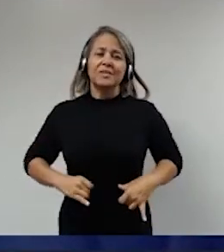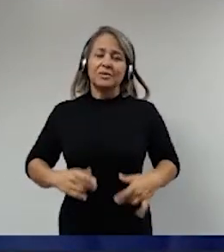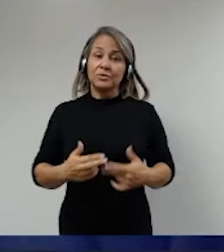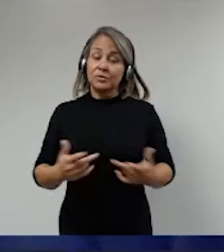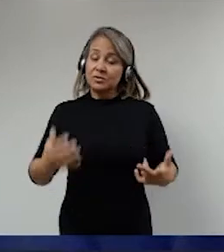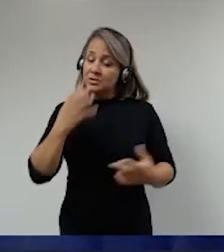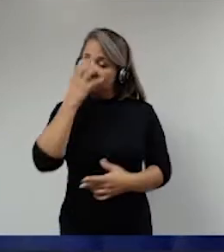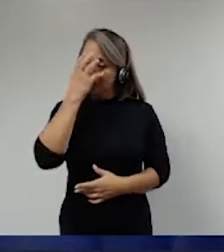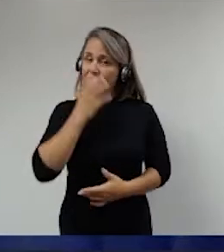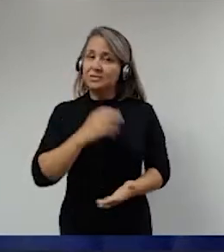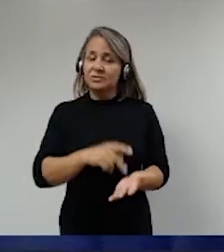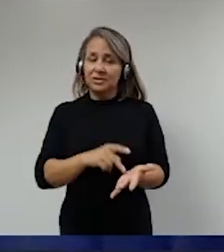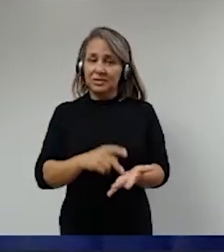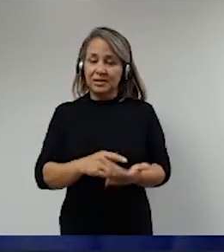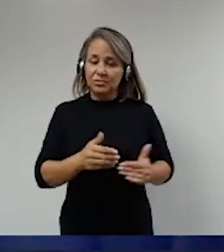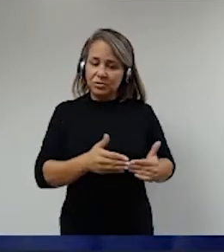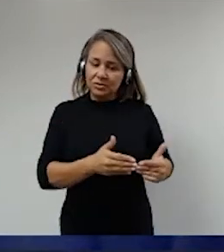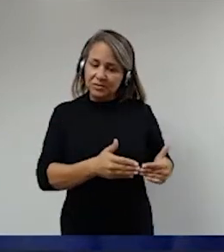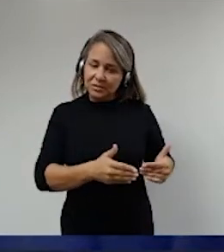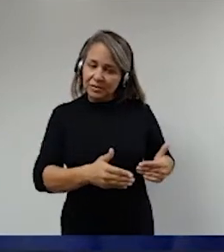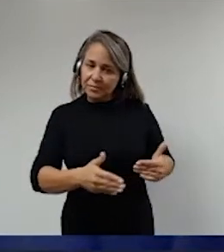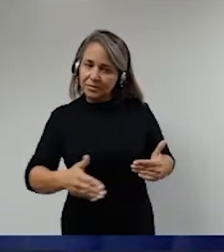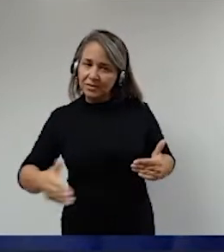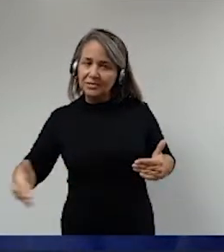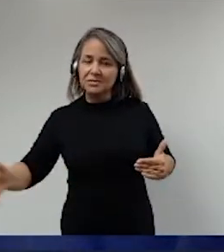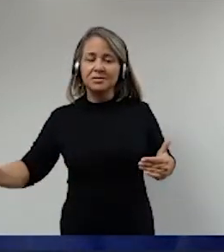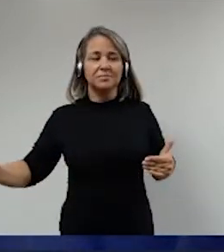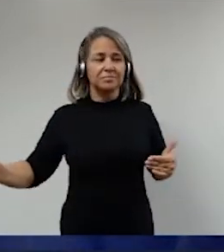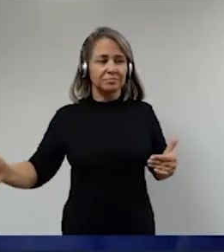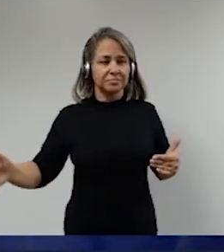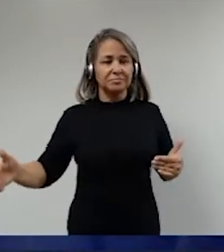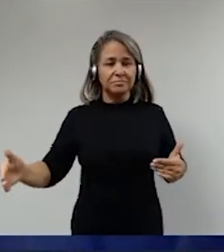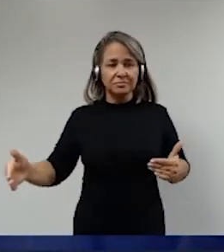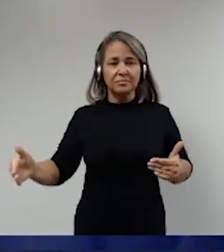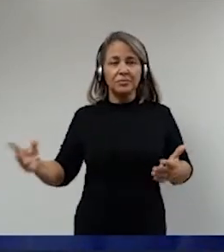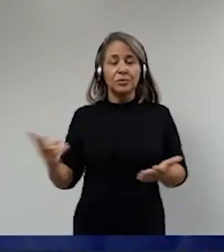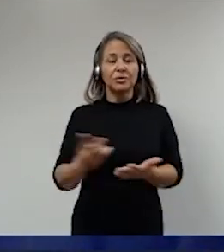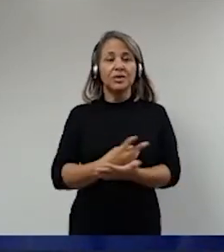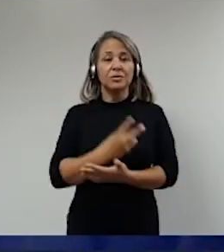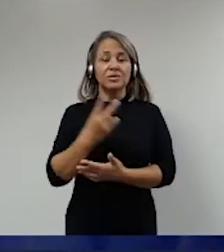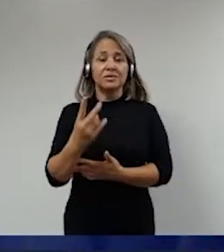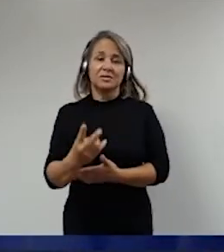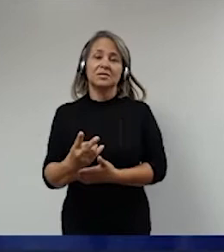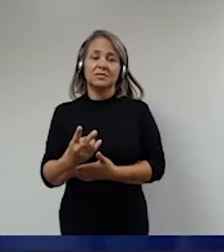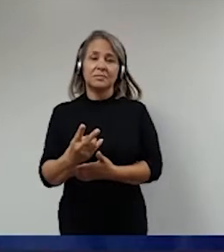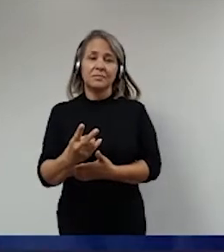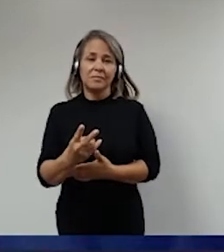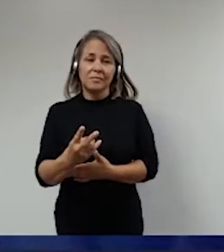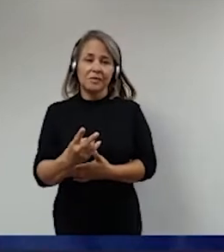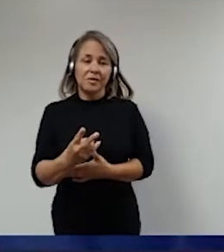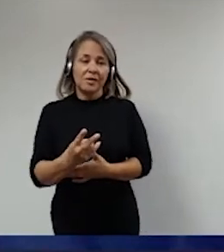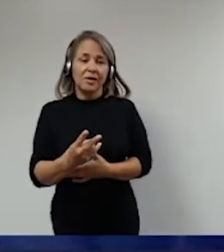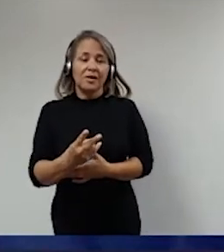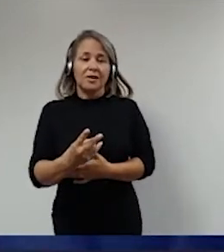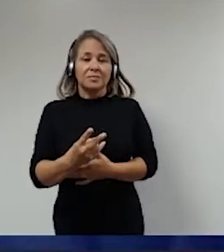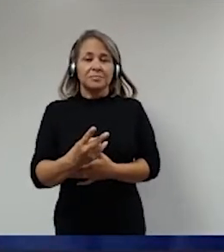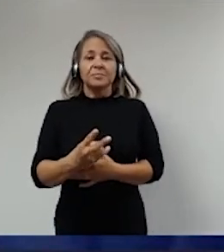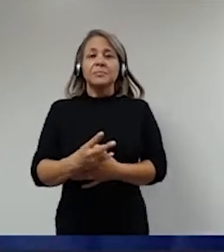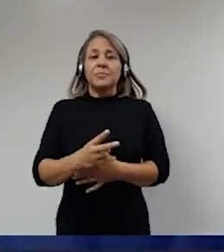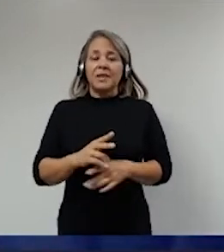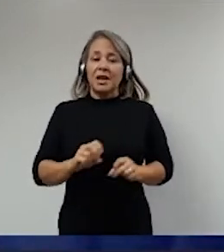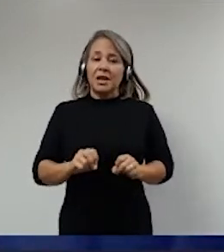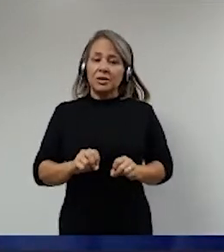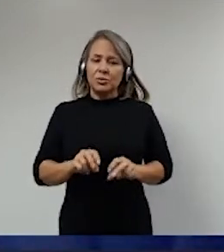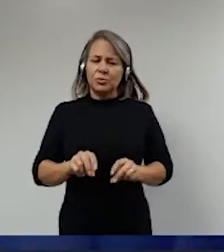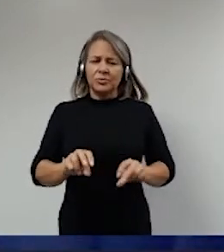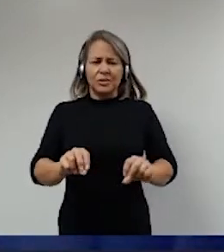severos, e nesse segmento a repercussão desse vírus na vida e